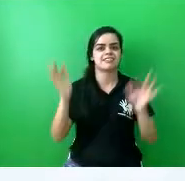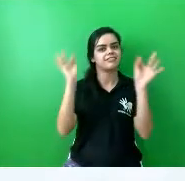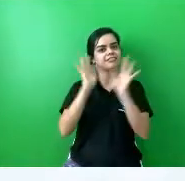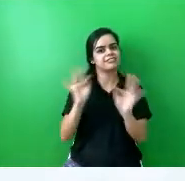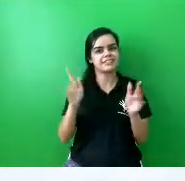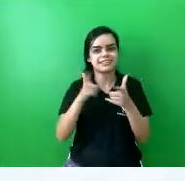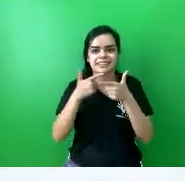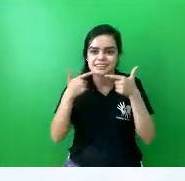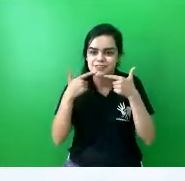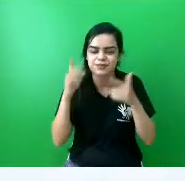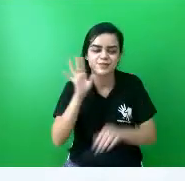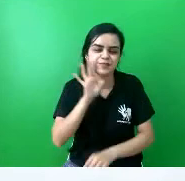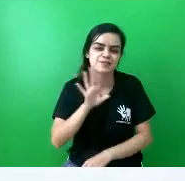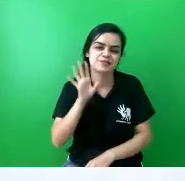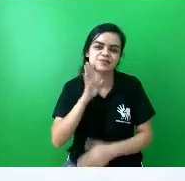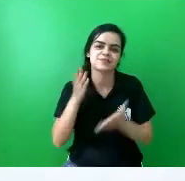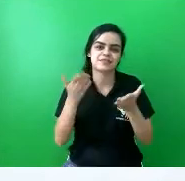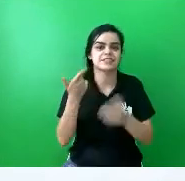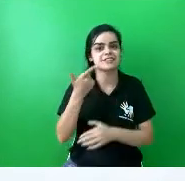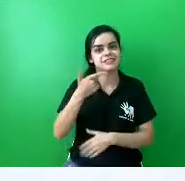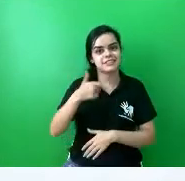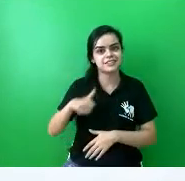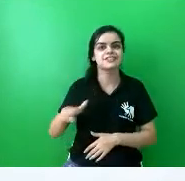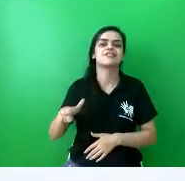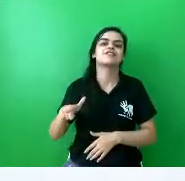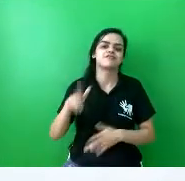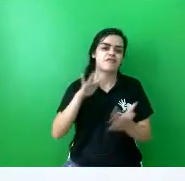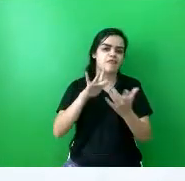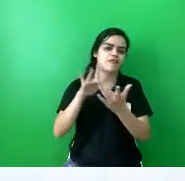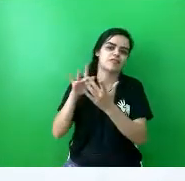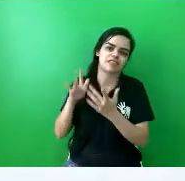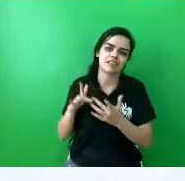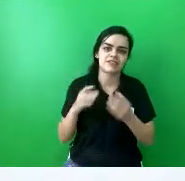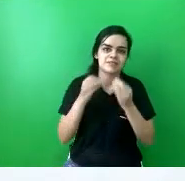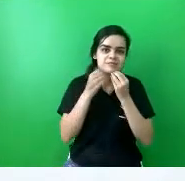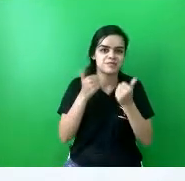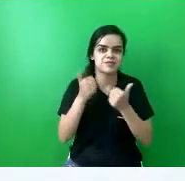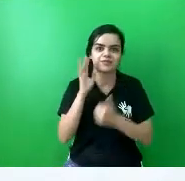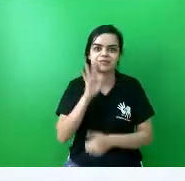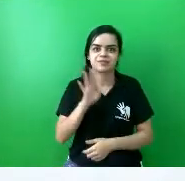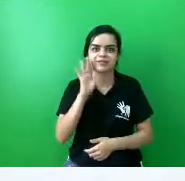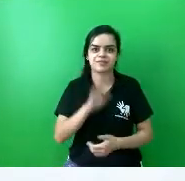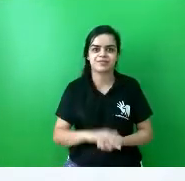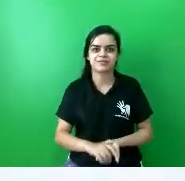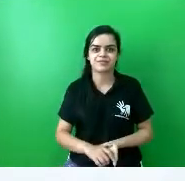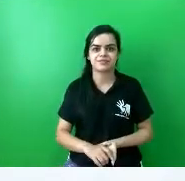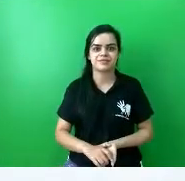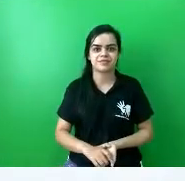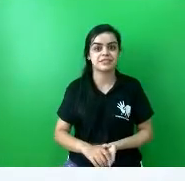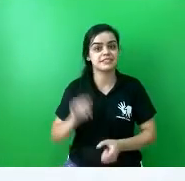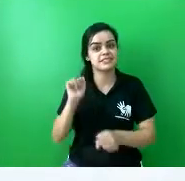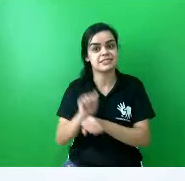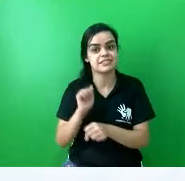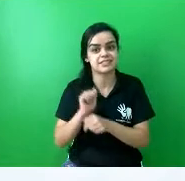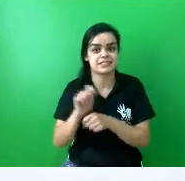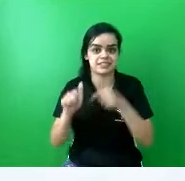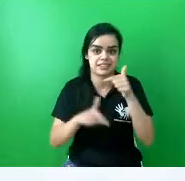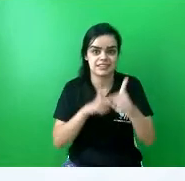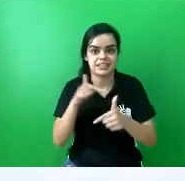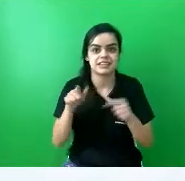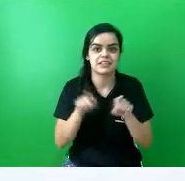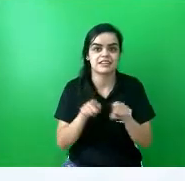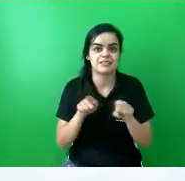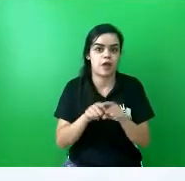bem bacana. Vamos novamente repetir aqui, porque foi bem bacana, gente. E eu espero que os trabalhadores também